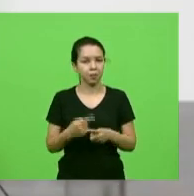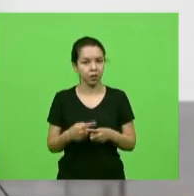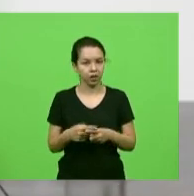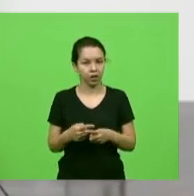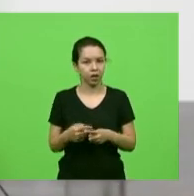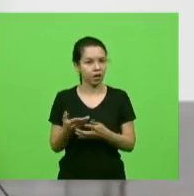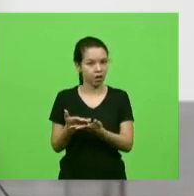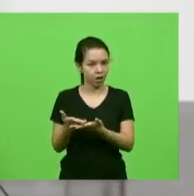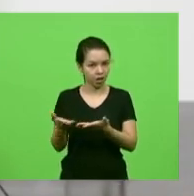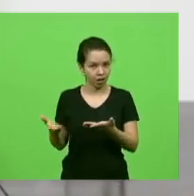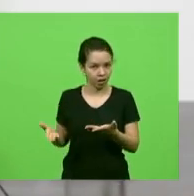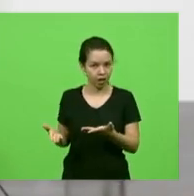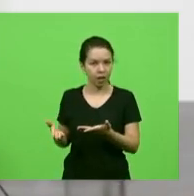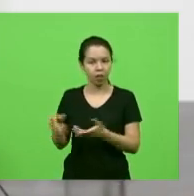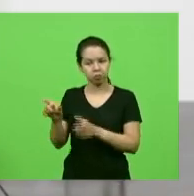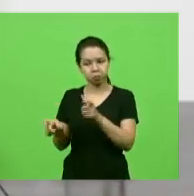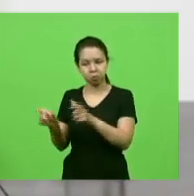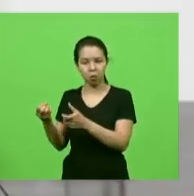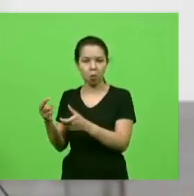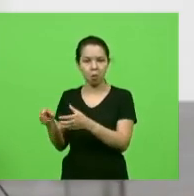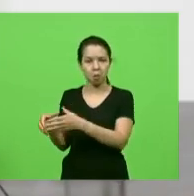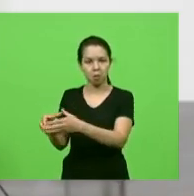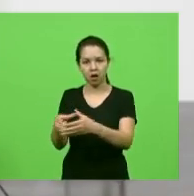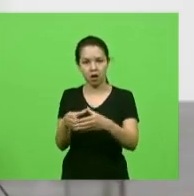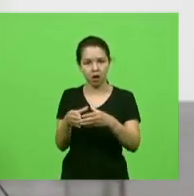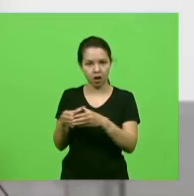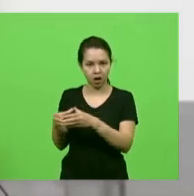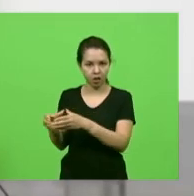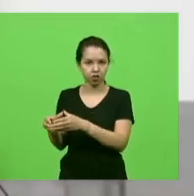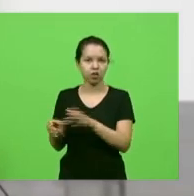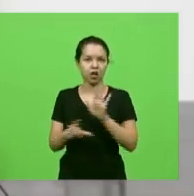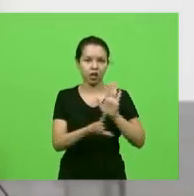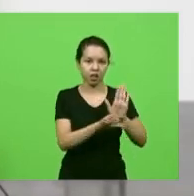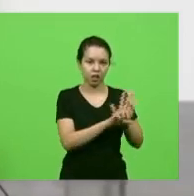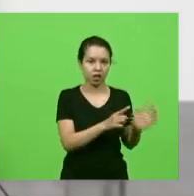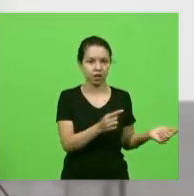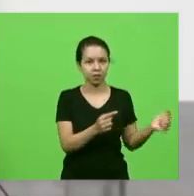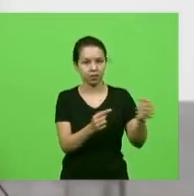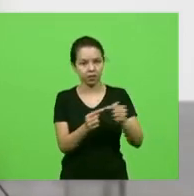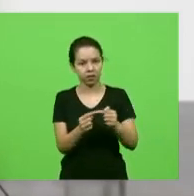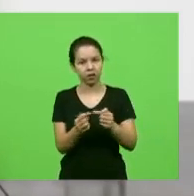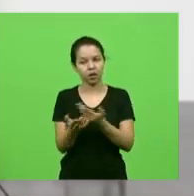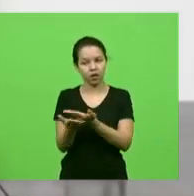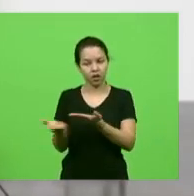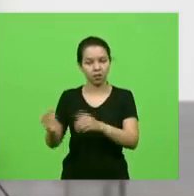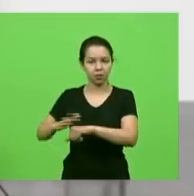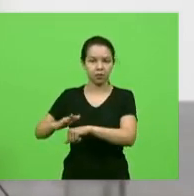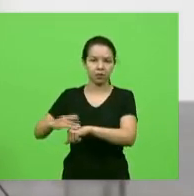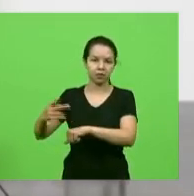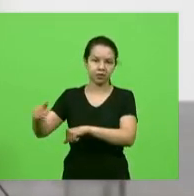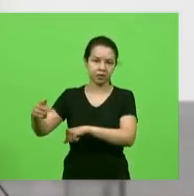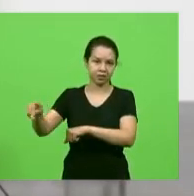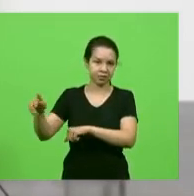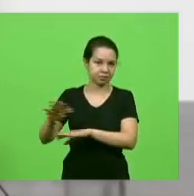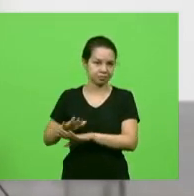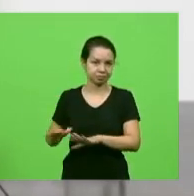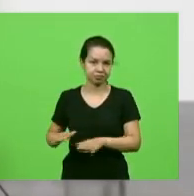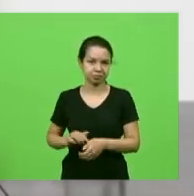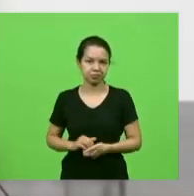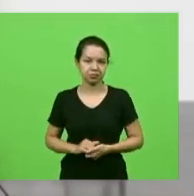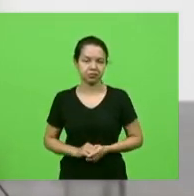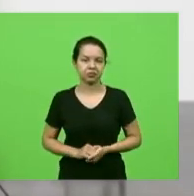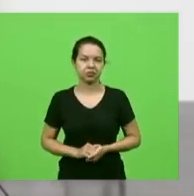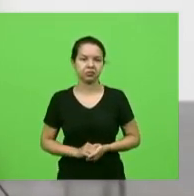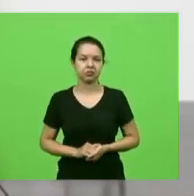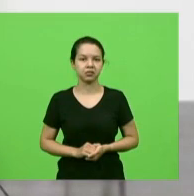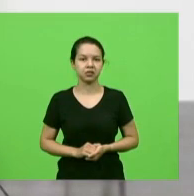elas, que a lei confere a prerrogativa. O que o requerente toma como interesse público